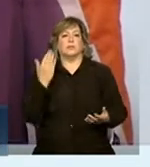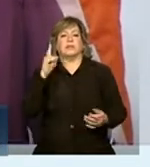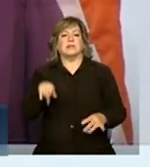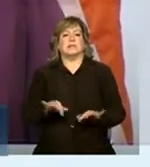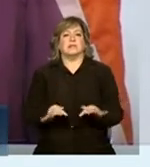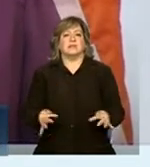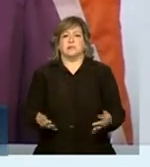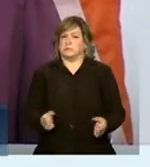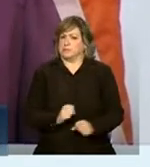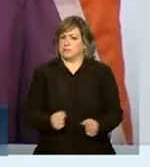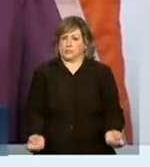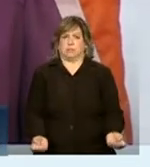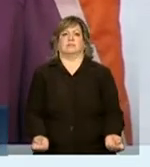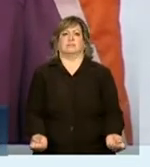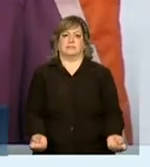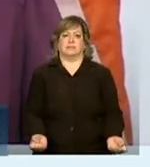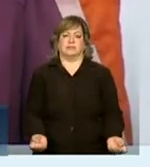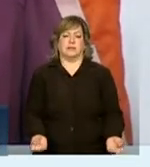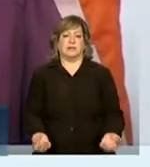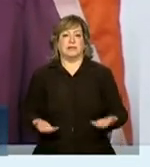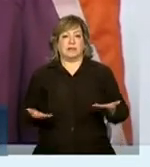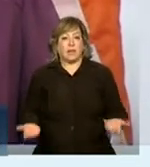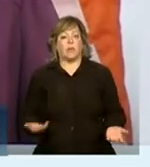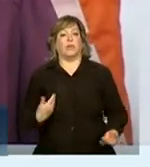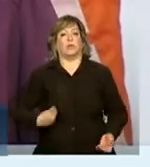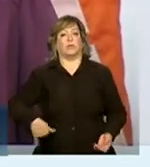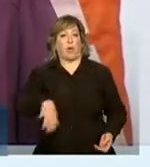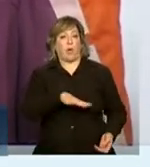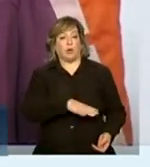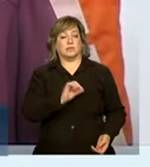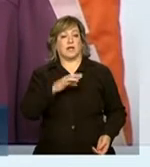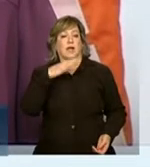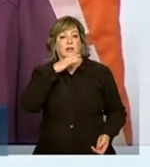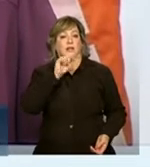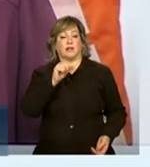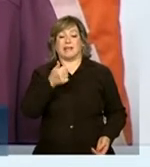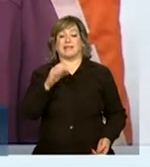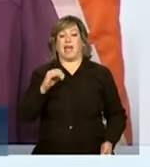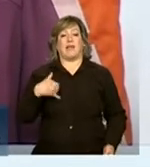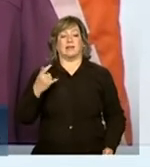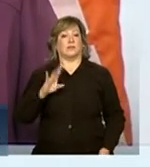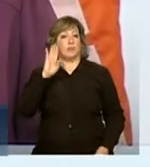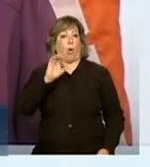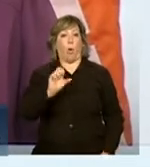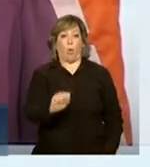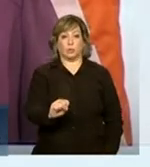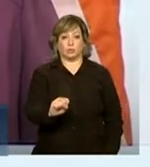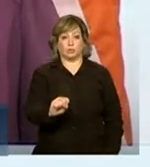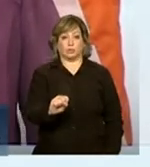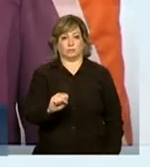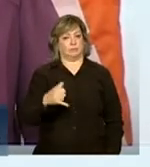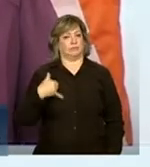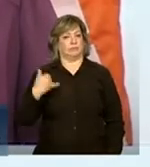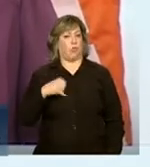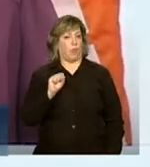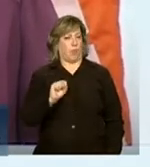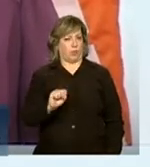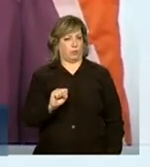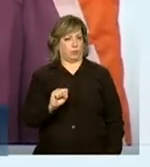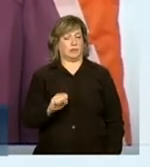simples. Mas nós achamos que não é aos 10 anos, é aos 8.